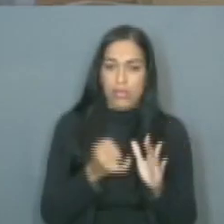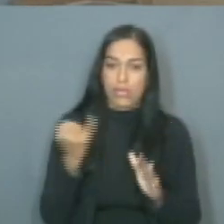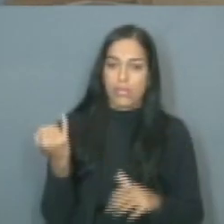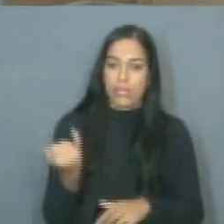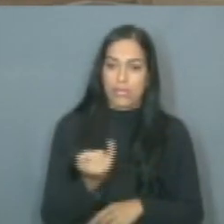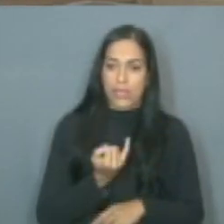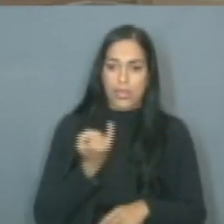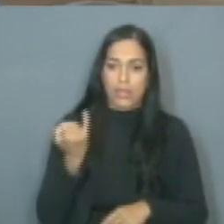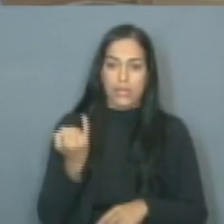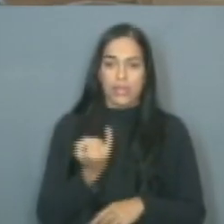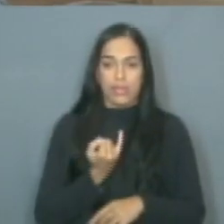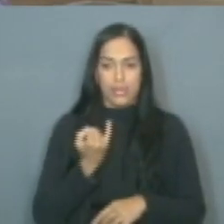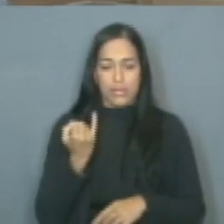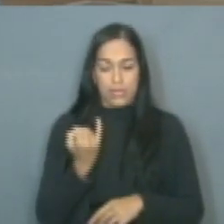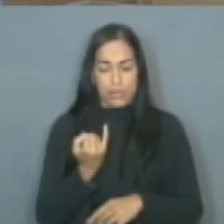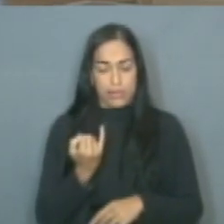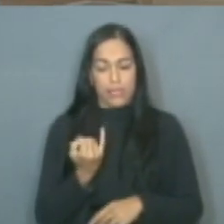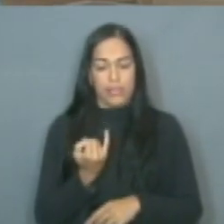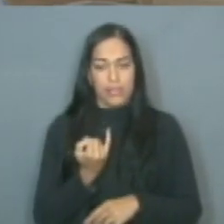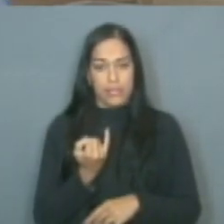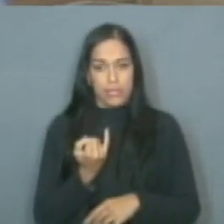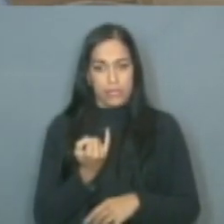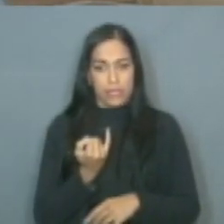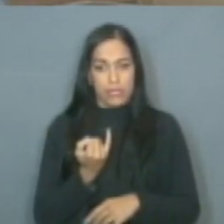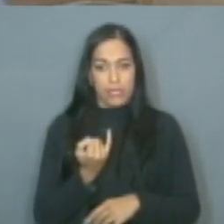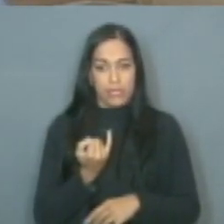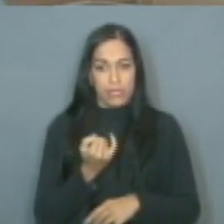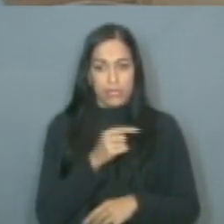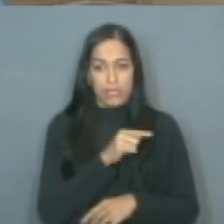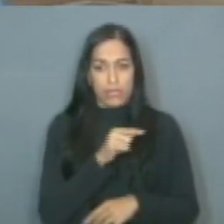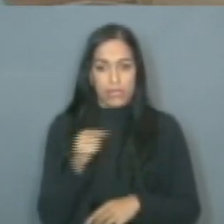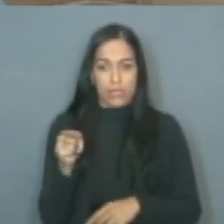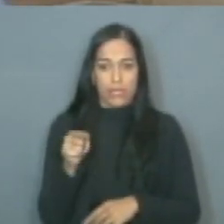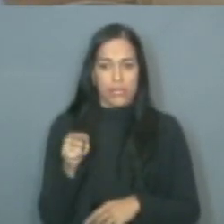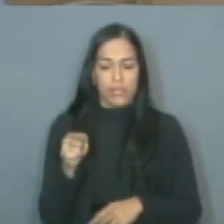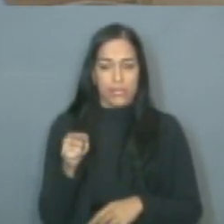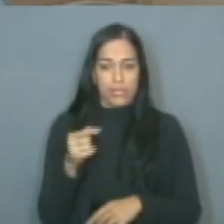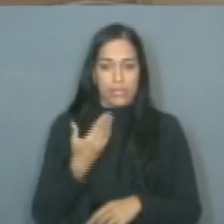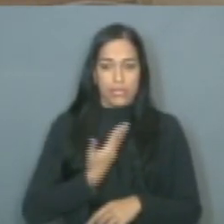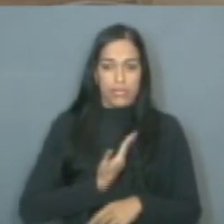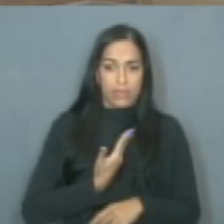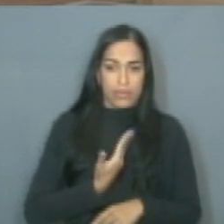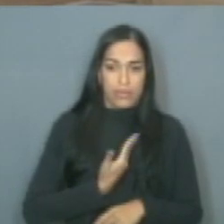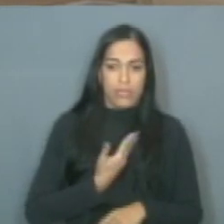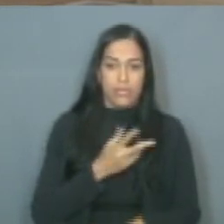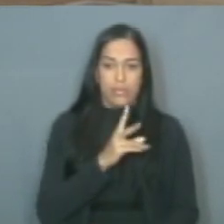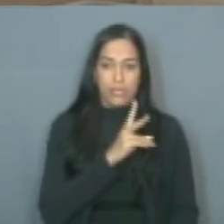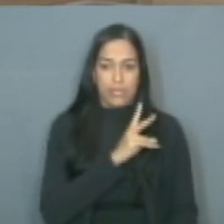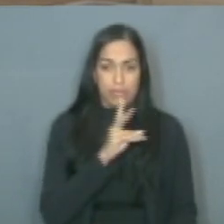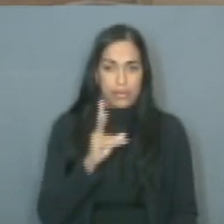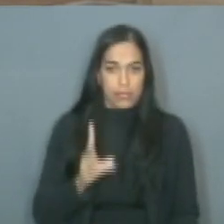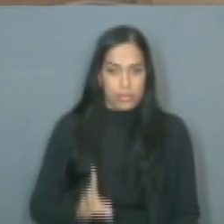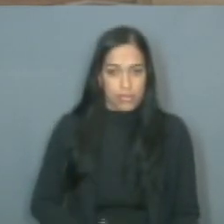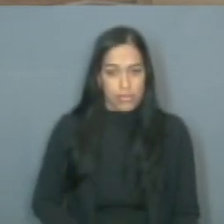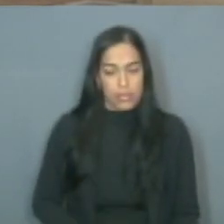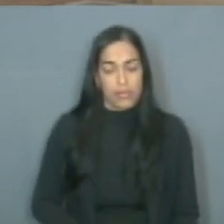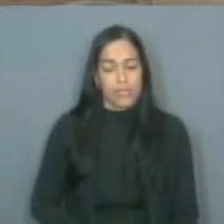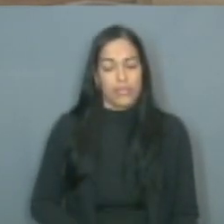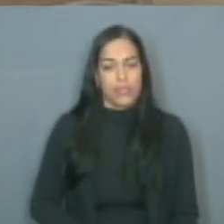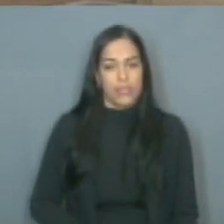extremamente importante. Só para que Vossas Excelências, meus colegas vereadores,